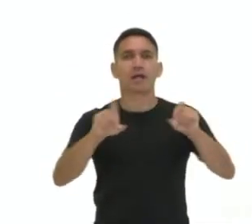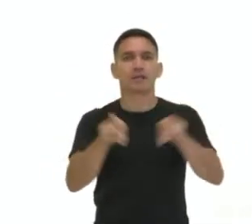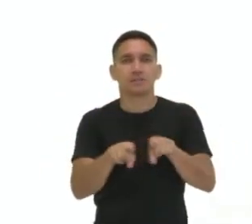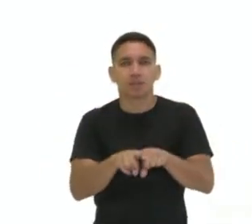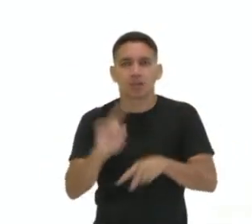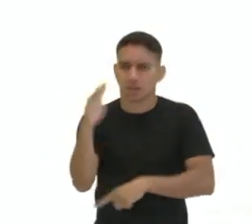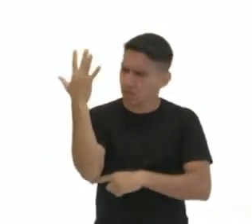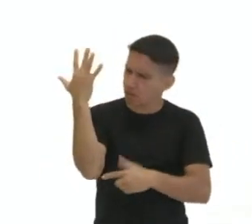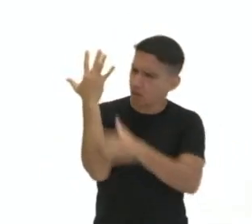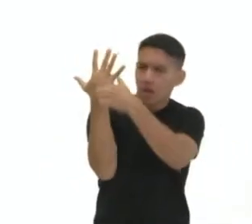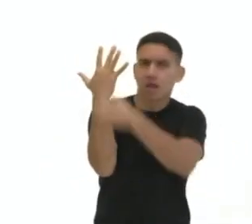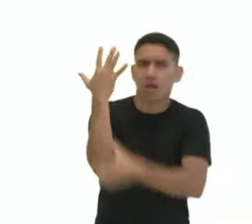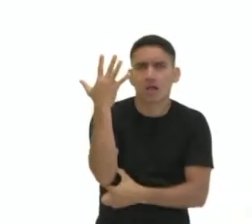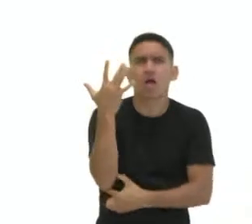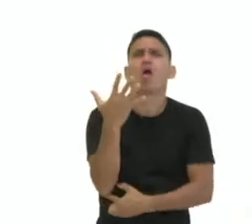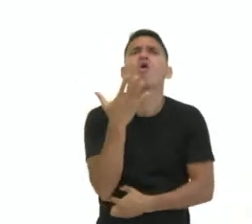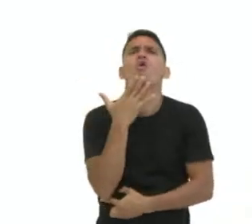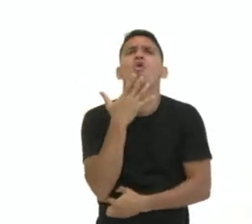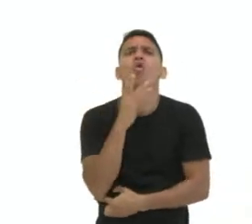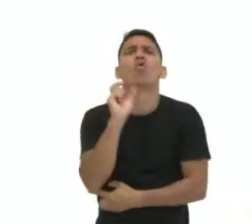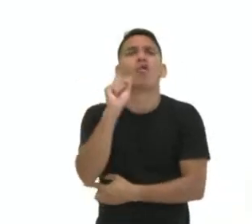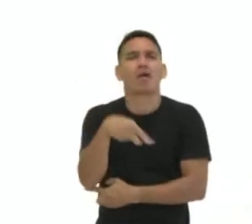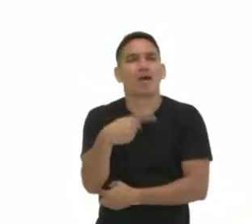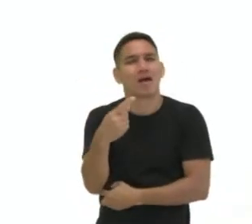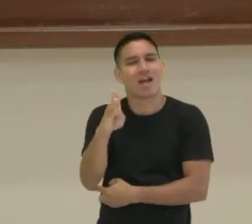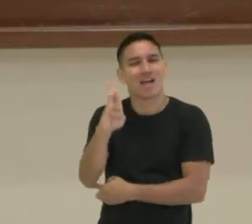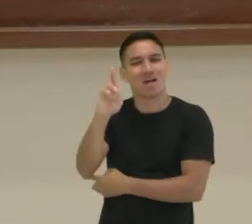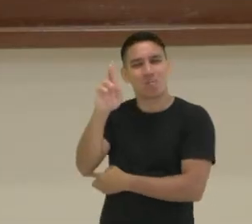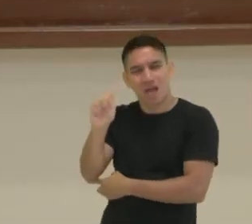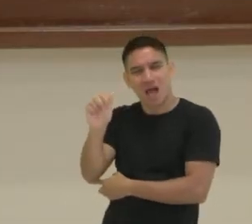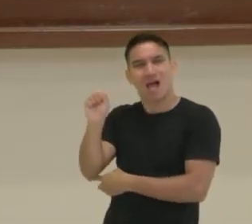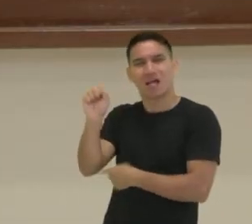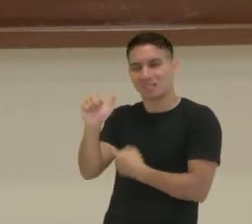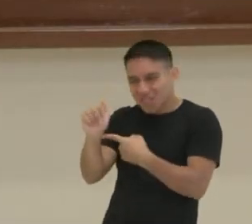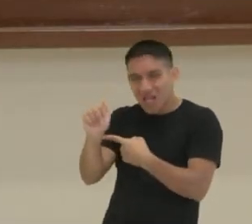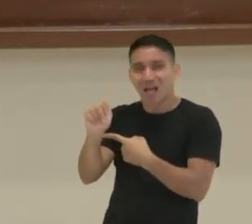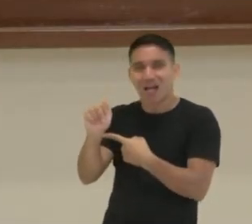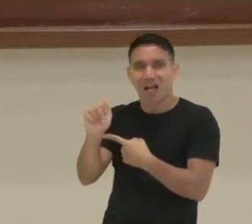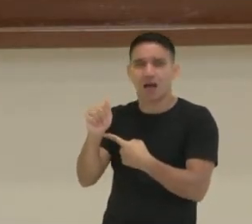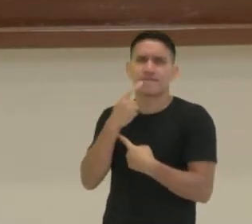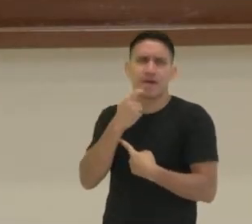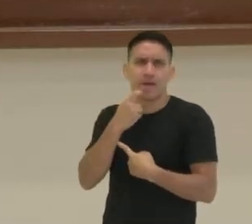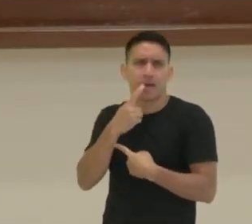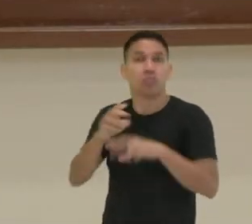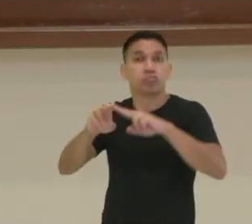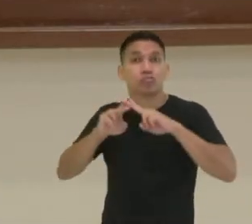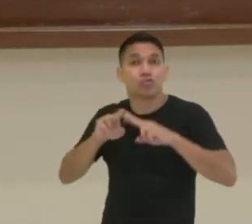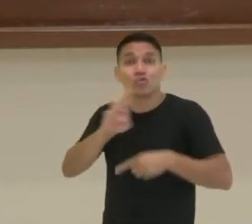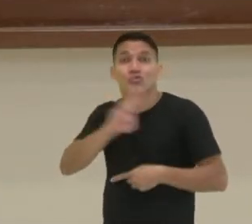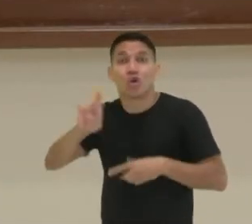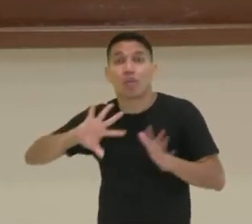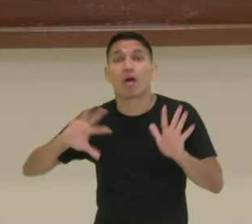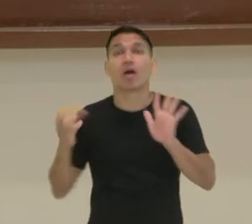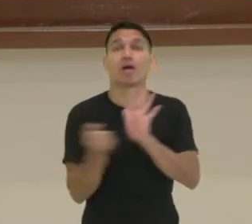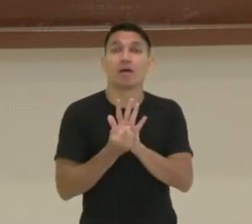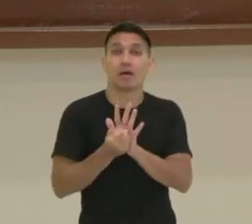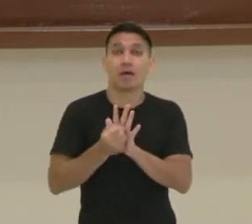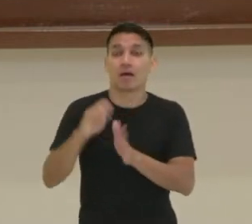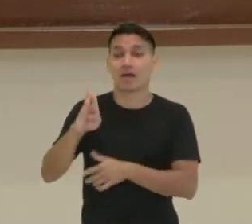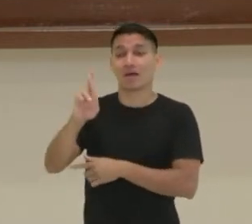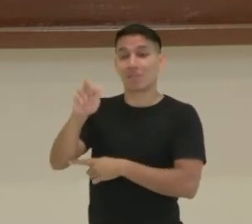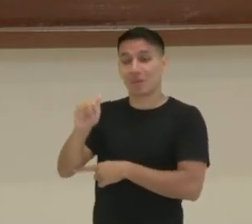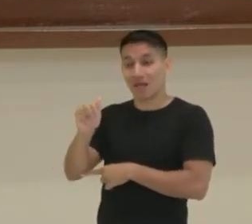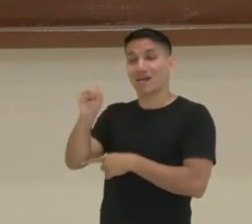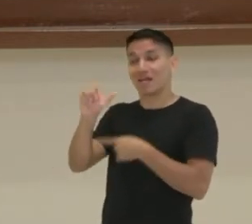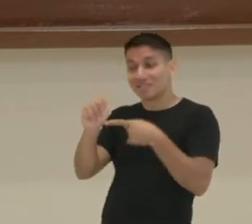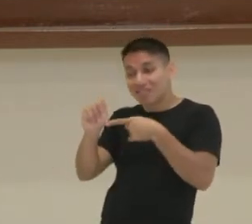tronco tem cor de brasa e daí o termo, né, o nome pau-brasil. Então veja, eles usaram o pau-brasil porque